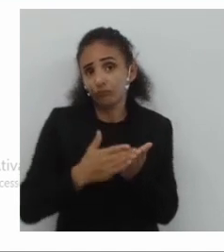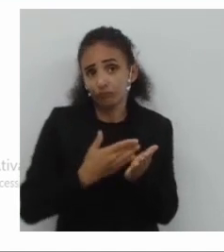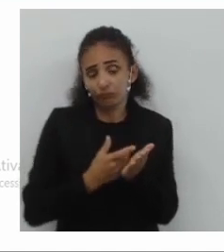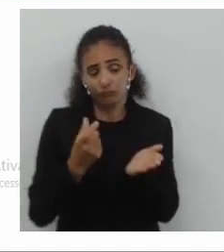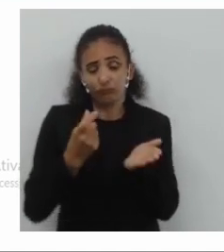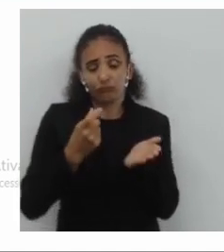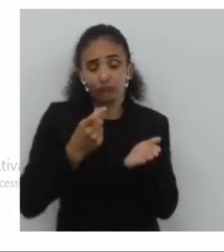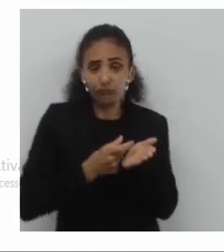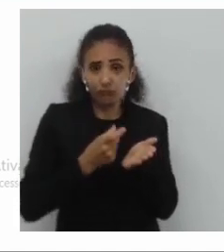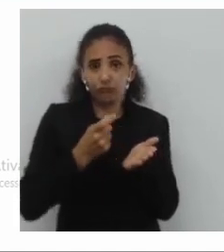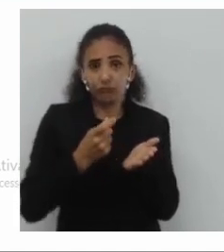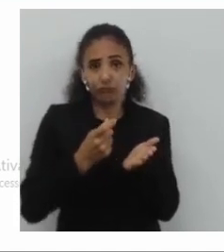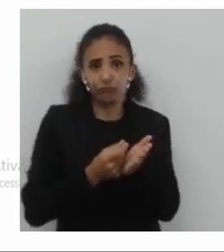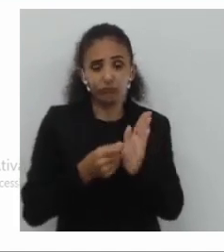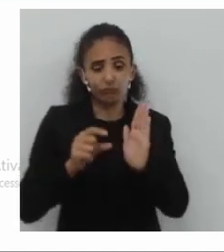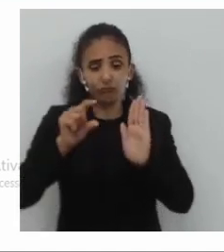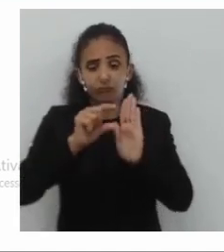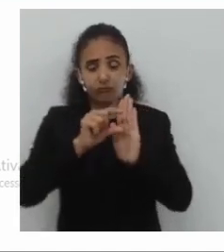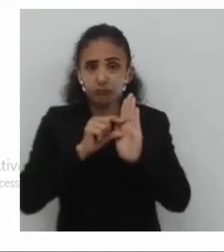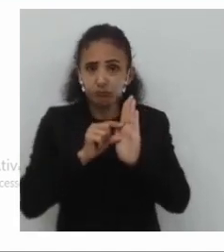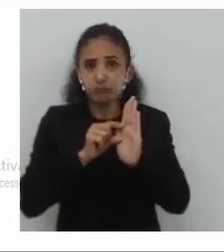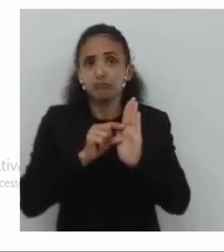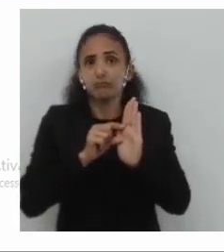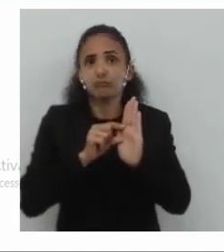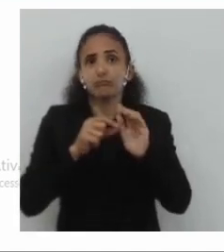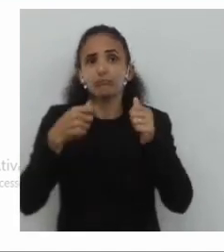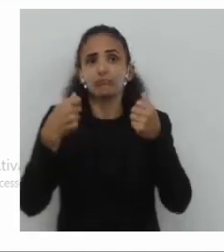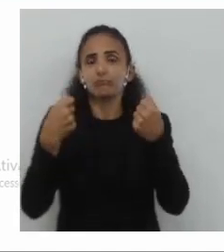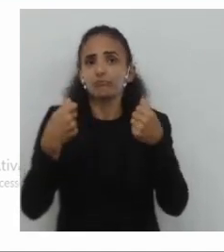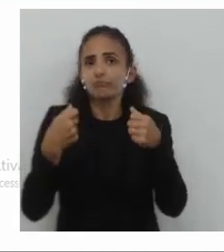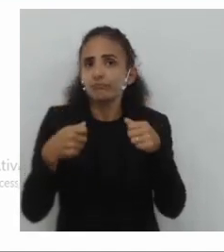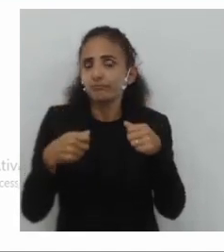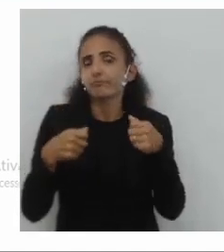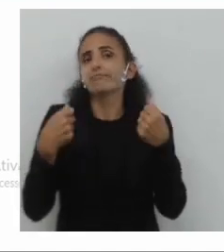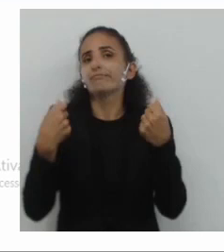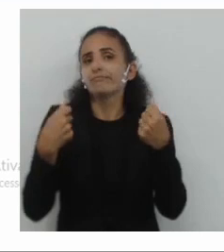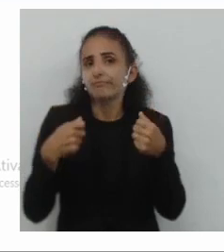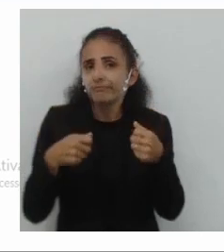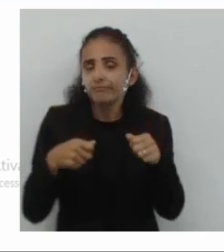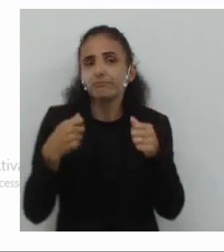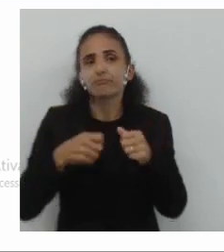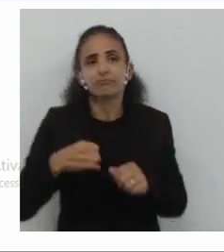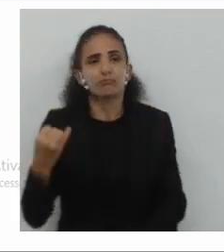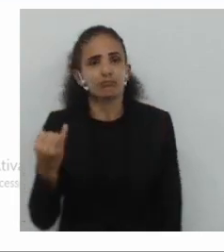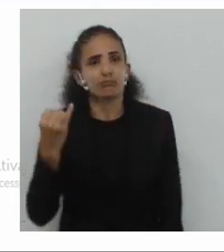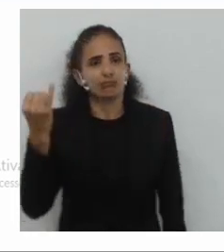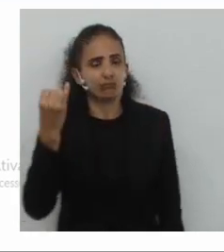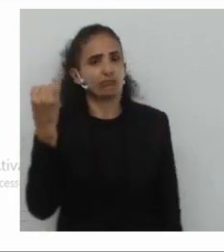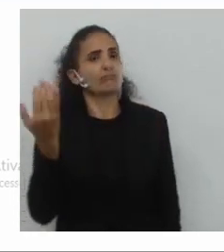um capítulo ou mesmo um parágrafo, estamos produzindo um texto de teor